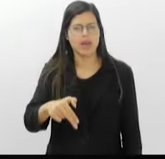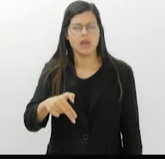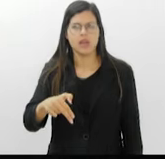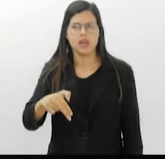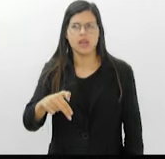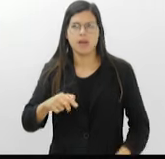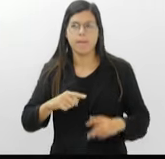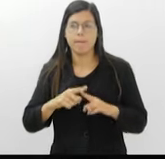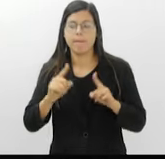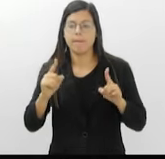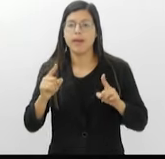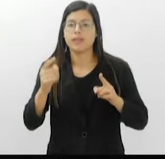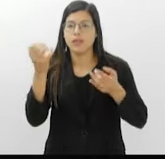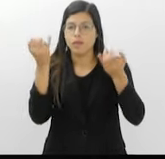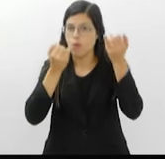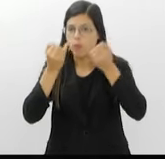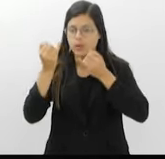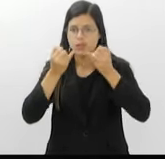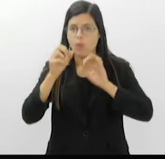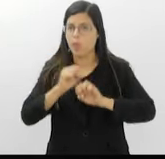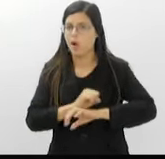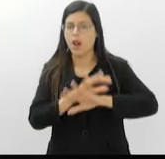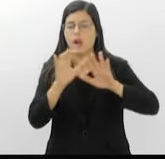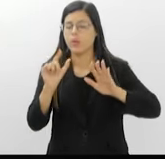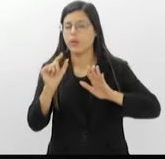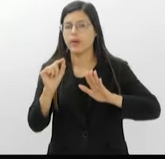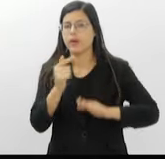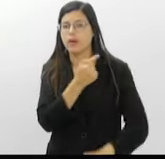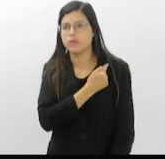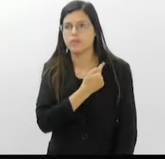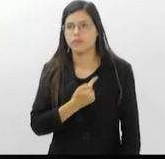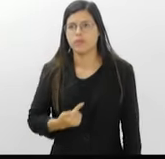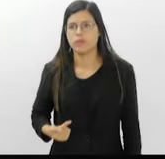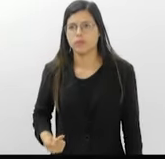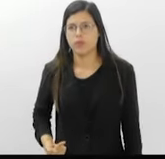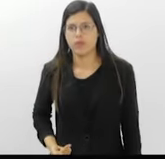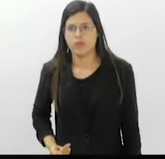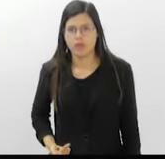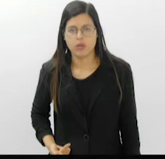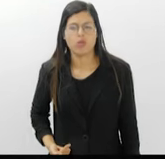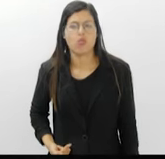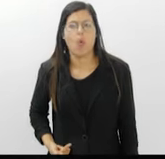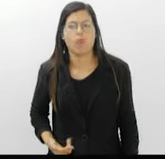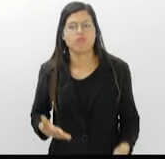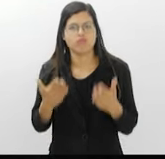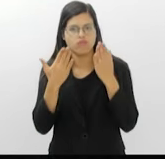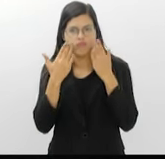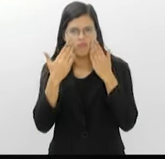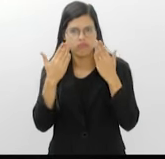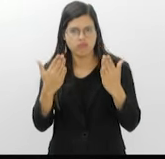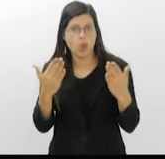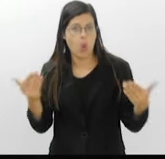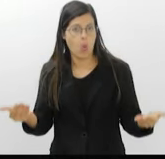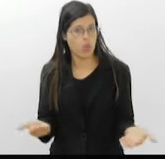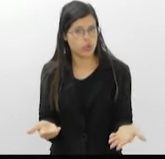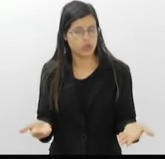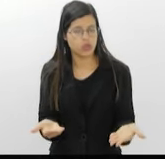mas a notícia clara que o governador tinha vindo a público no dia de